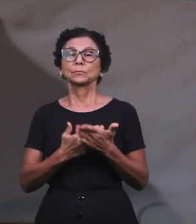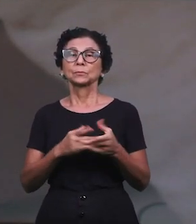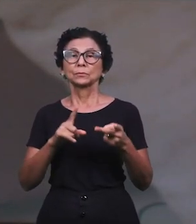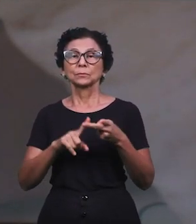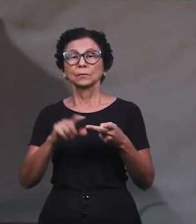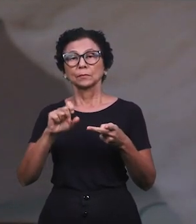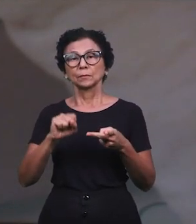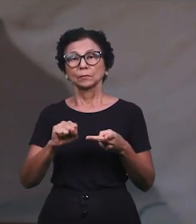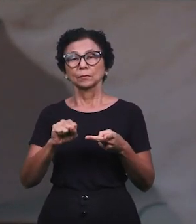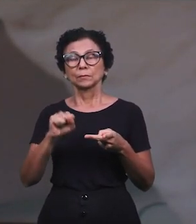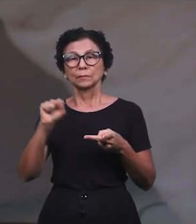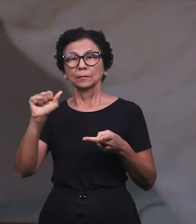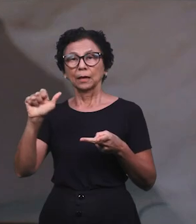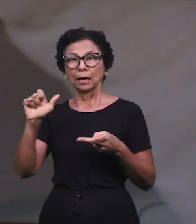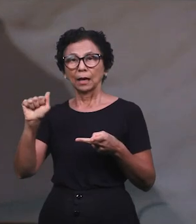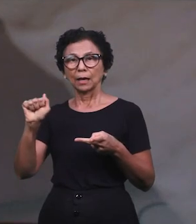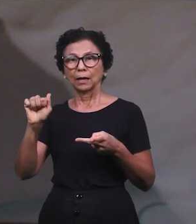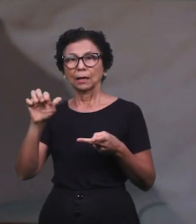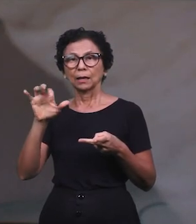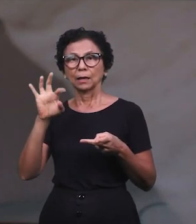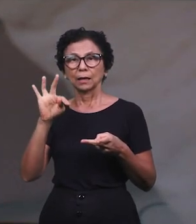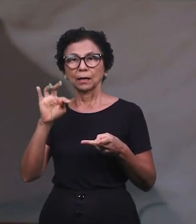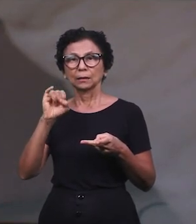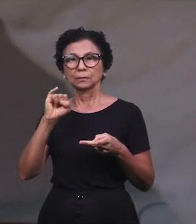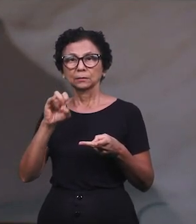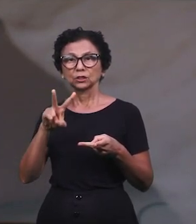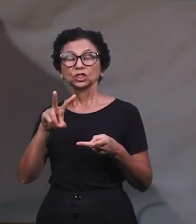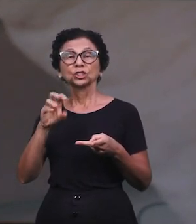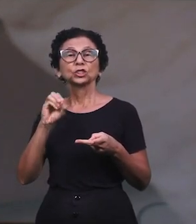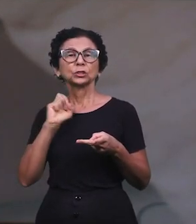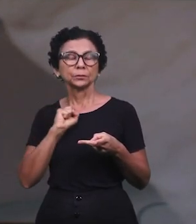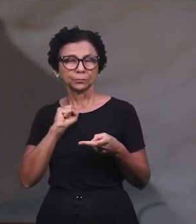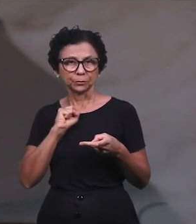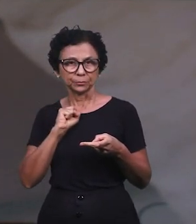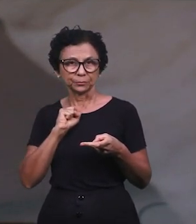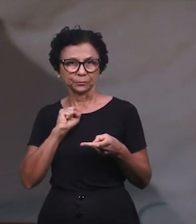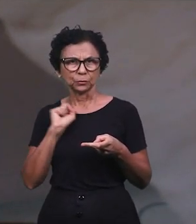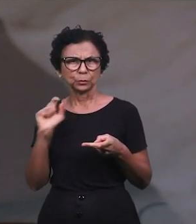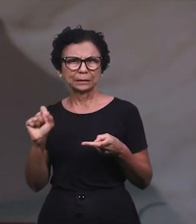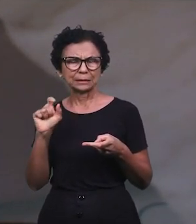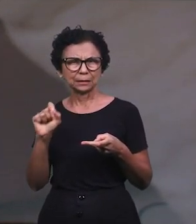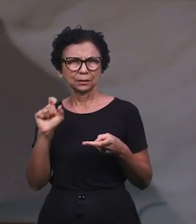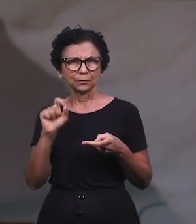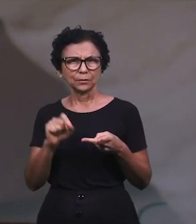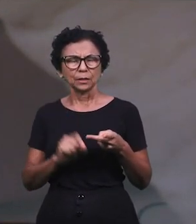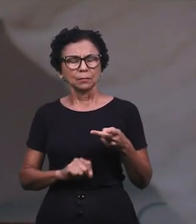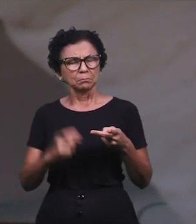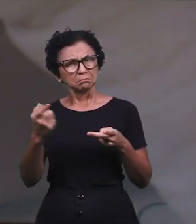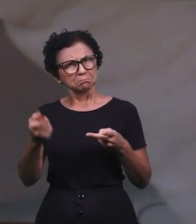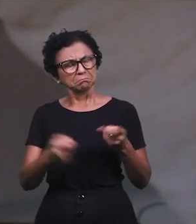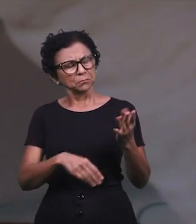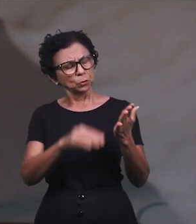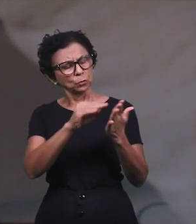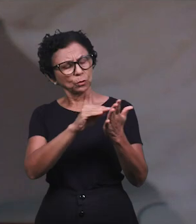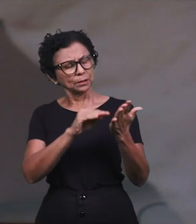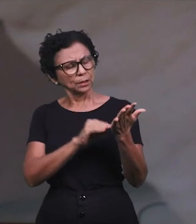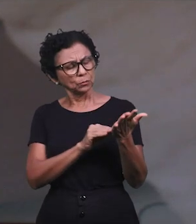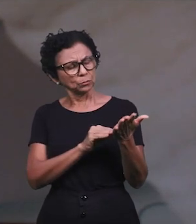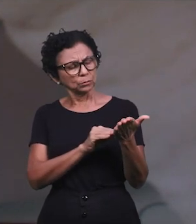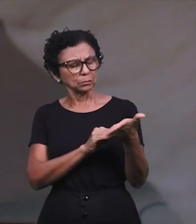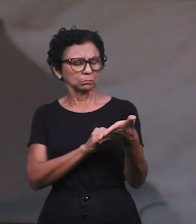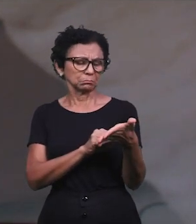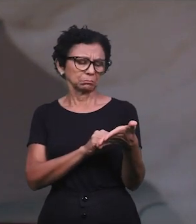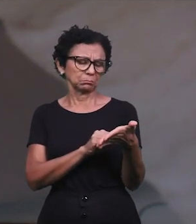tá? Por quê? O que que eu vou fazer com o conteúdo que eu estou recebendo, tá? Esse conteúdo que está chegando para